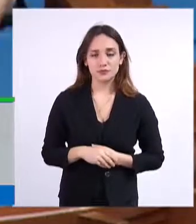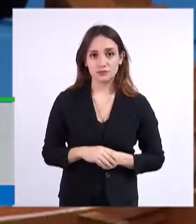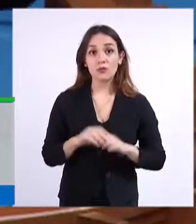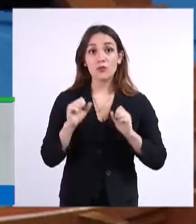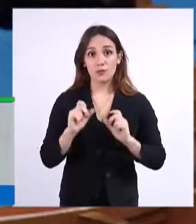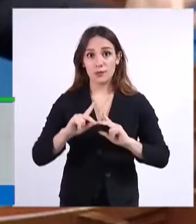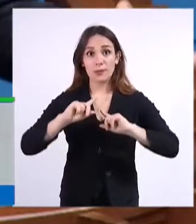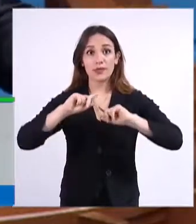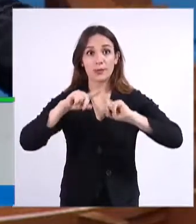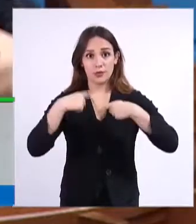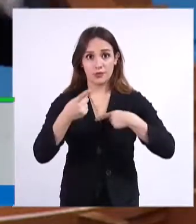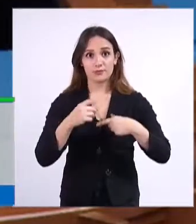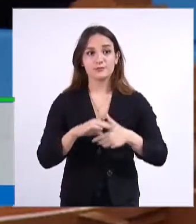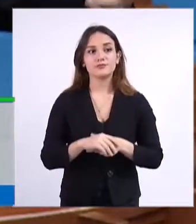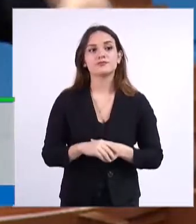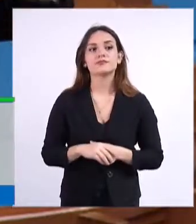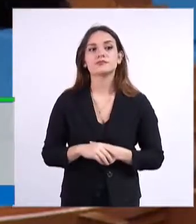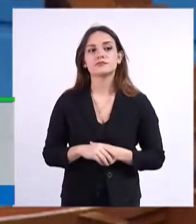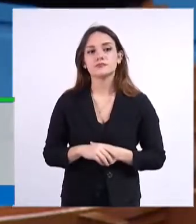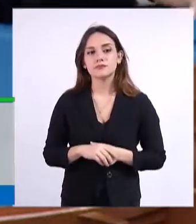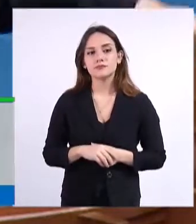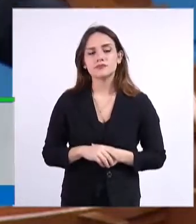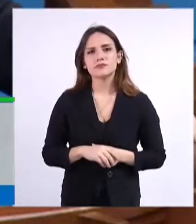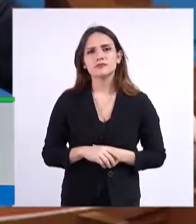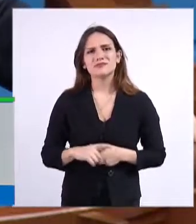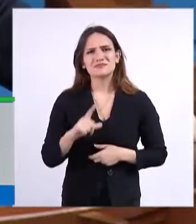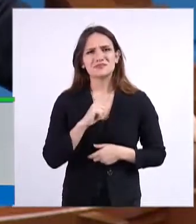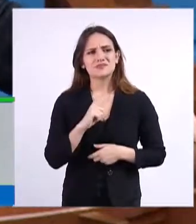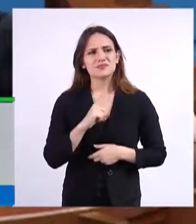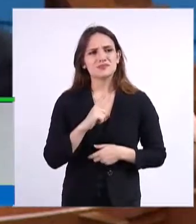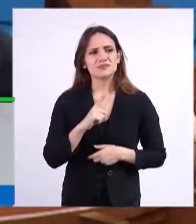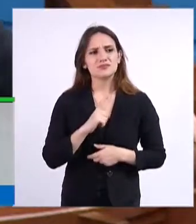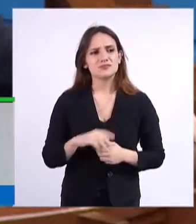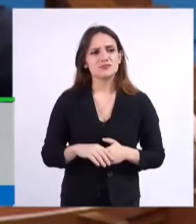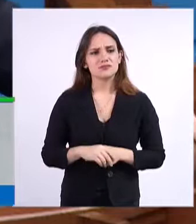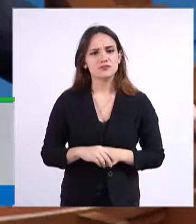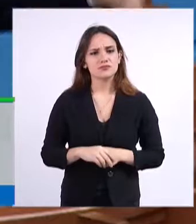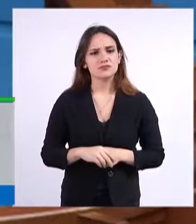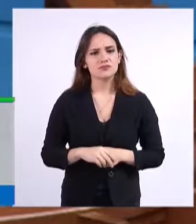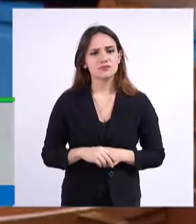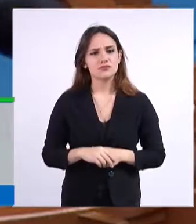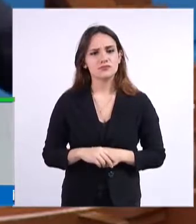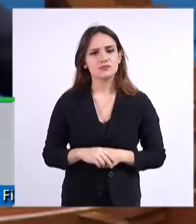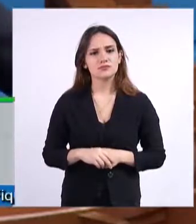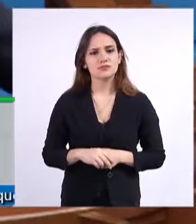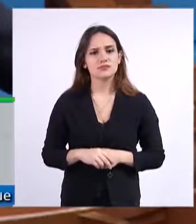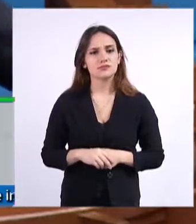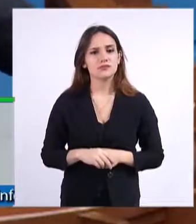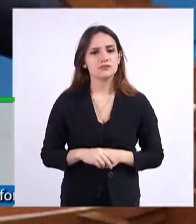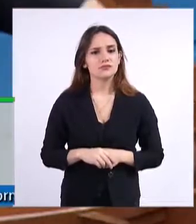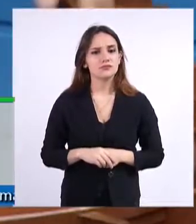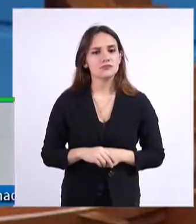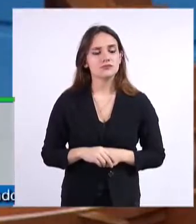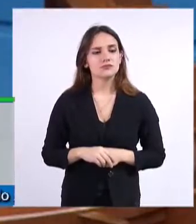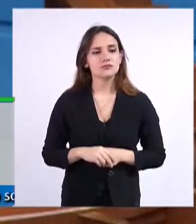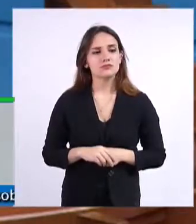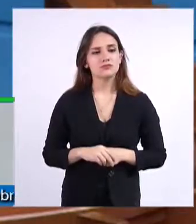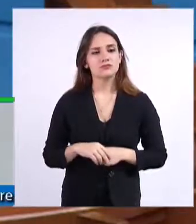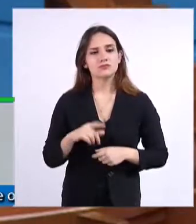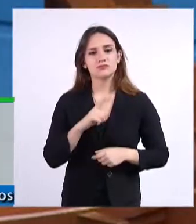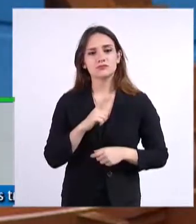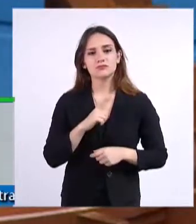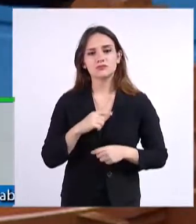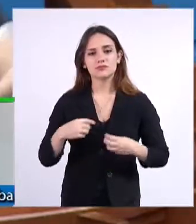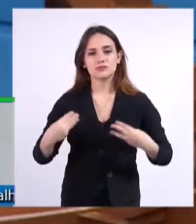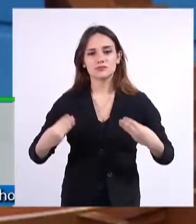Mas depois, ainda aquele ministério que todos nós sabemos, ele fez um